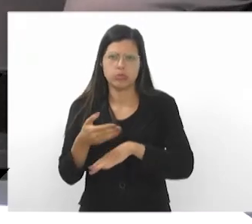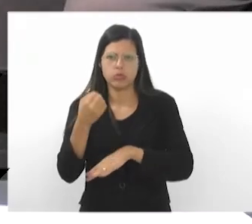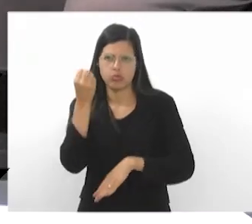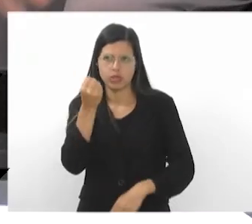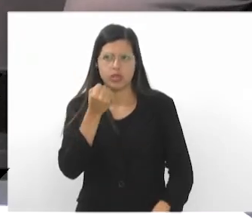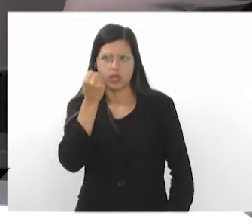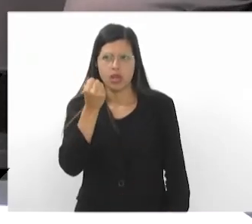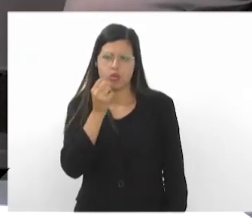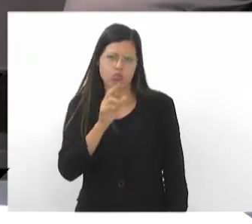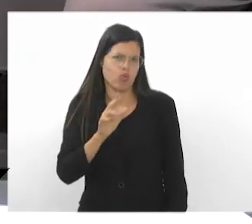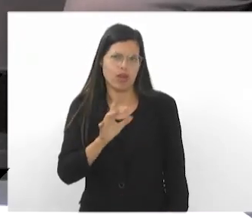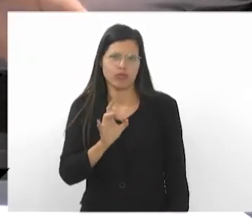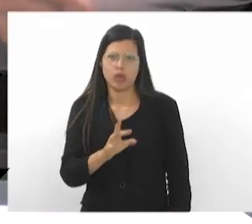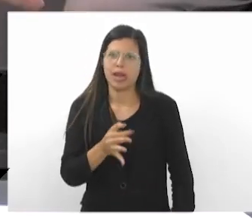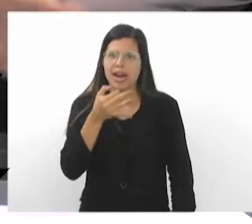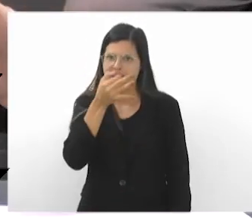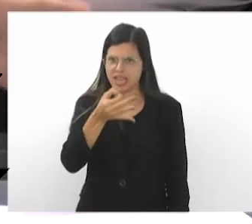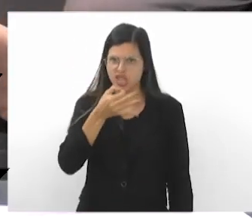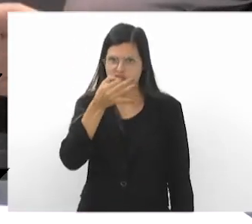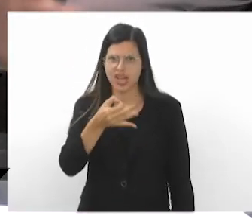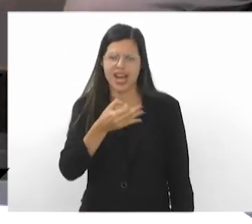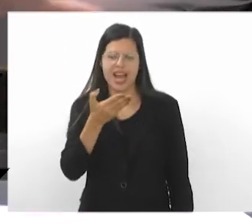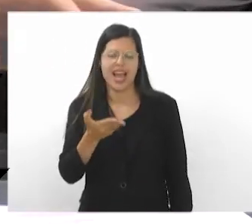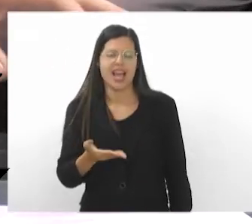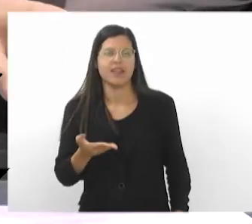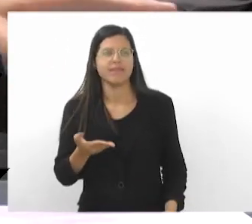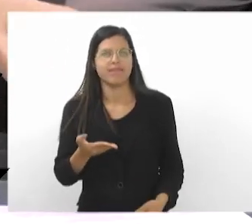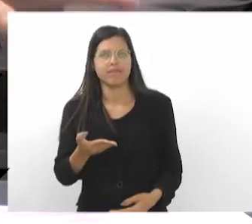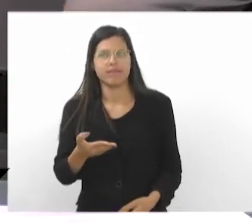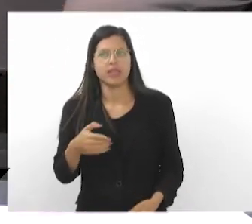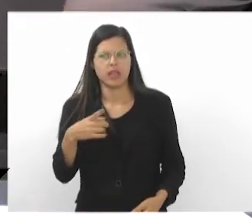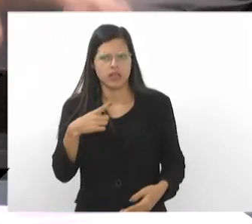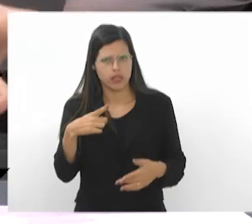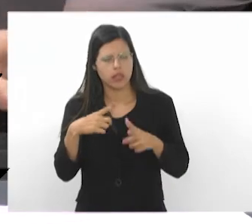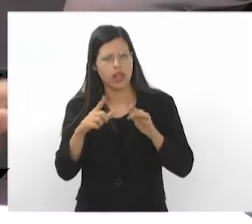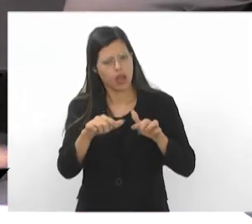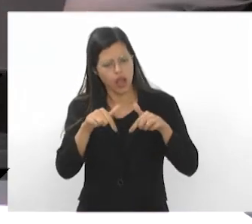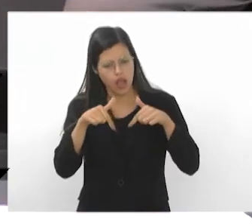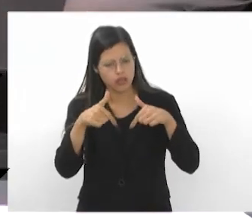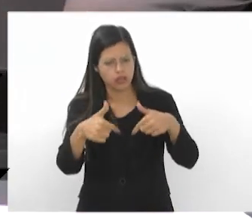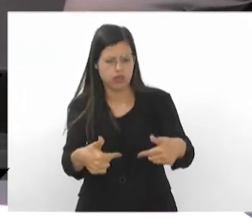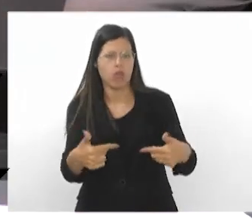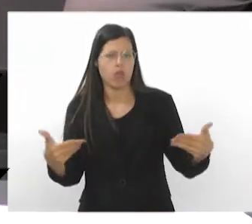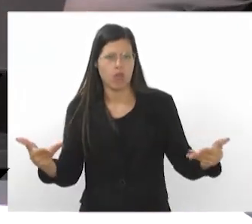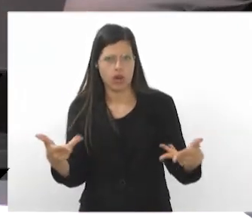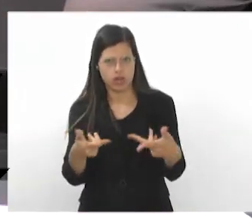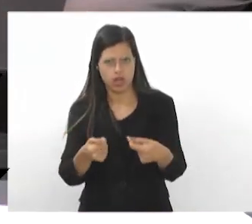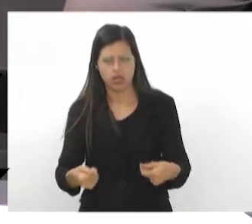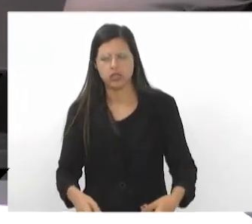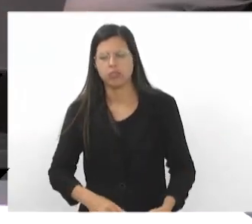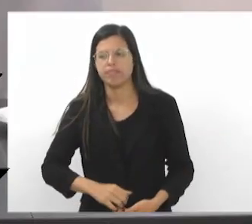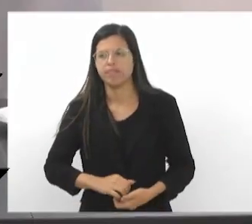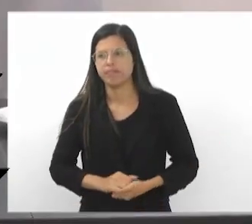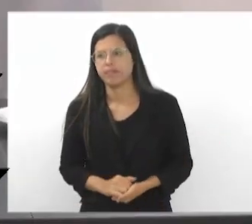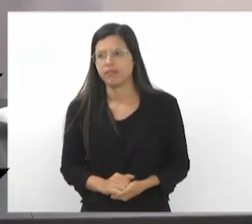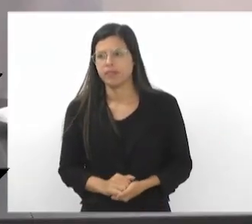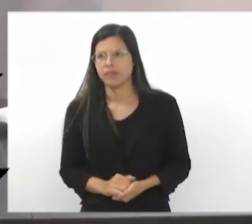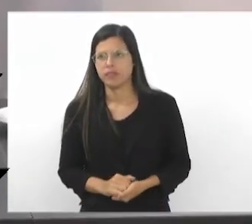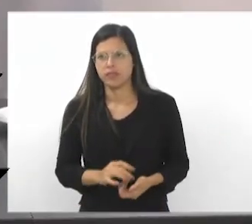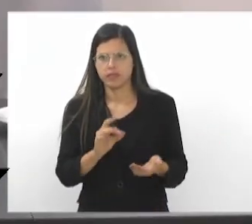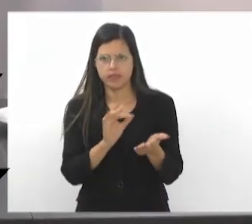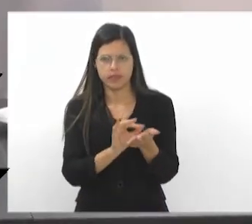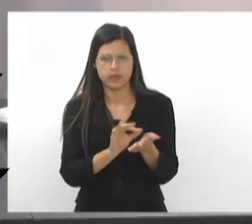de críticas vive o mundo. Verdade. Nessa questão específica, ele tem atuado com proficiência. Verdade, verdade. Deputado Mink.